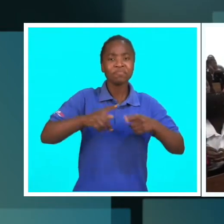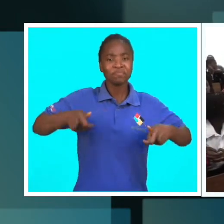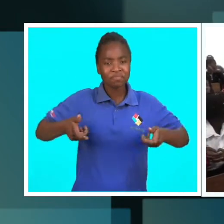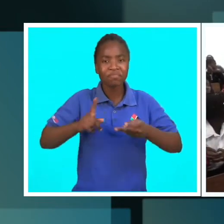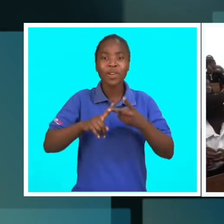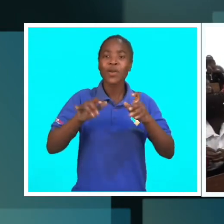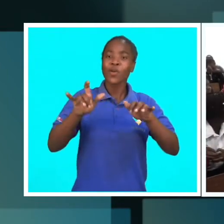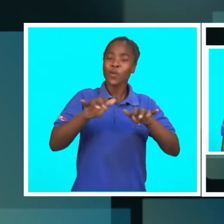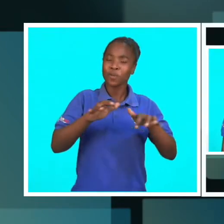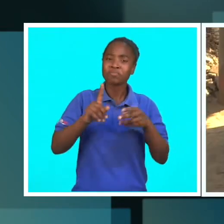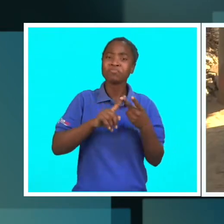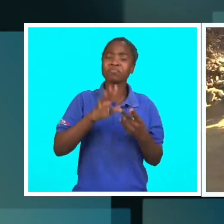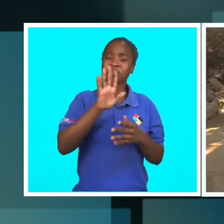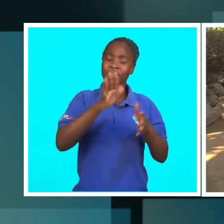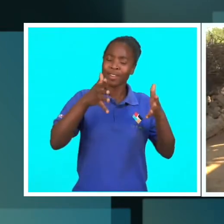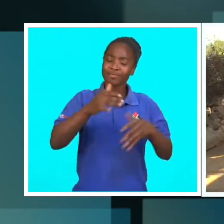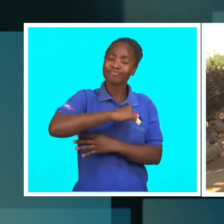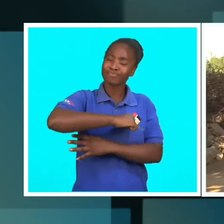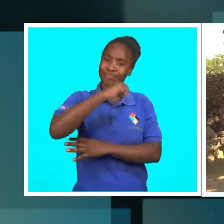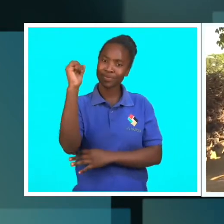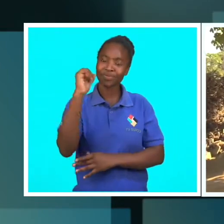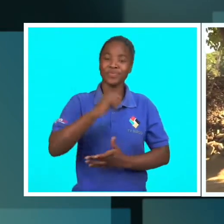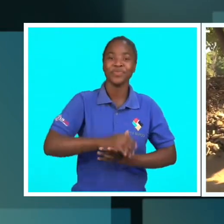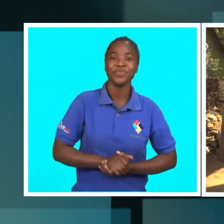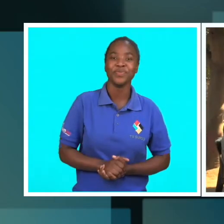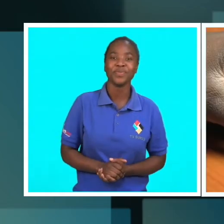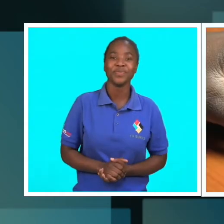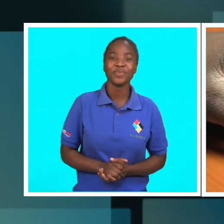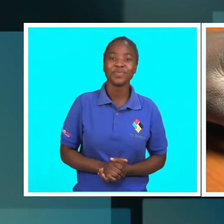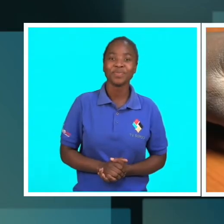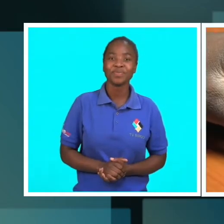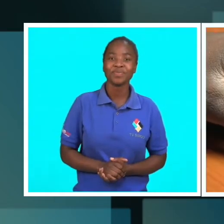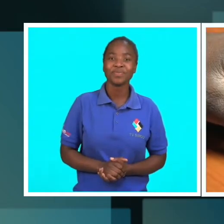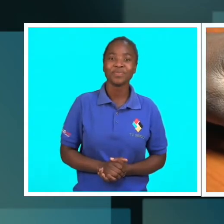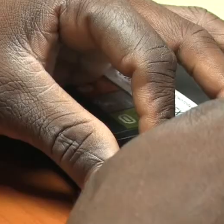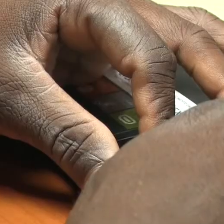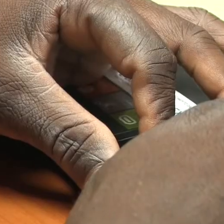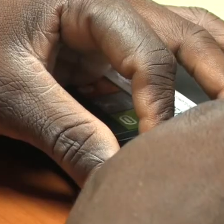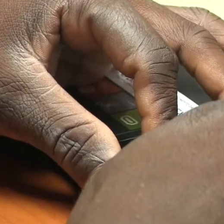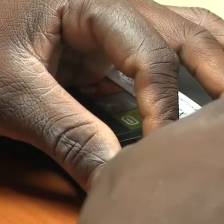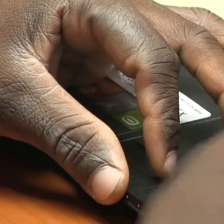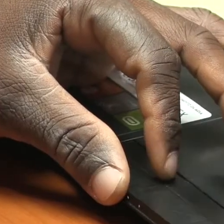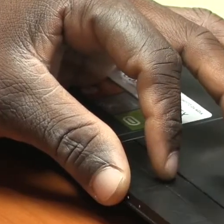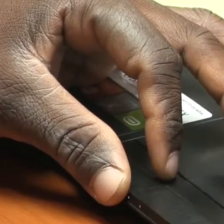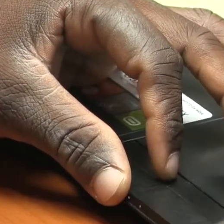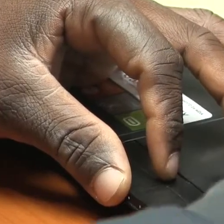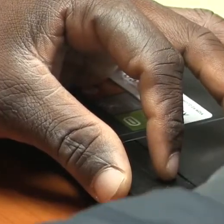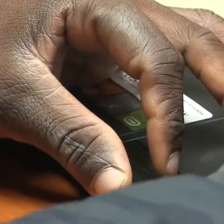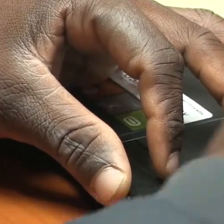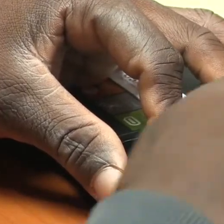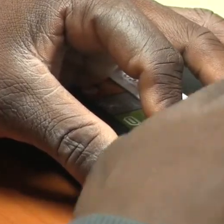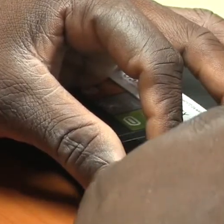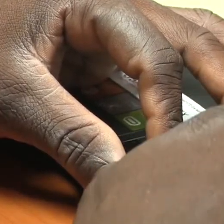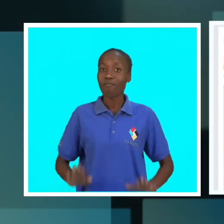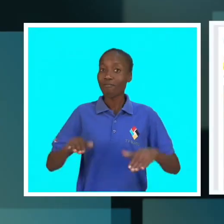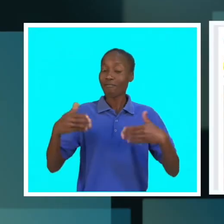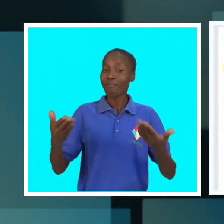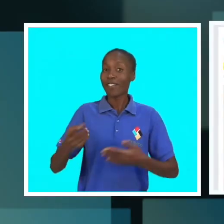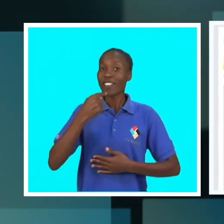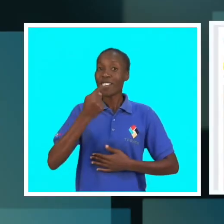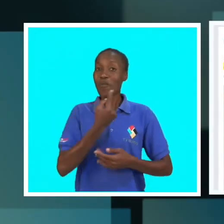Ela recebeu uma cadeira de rodas e um computador, que a ajudaram a transitar de classe.